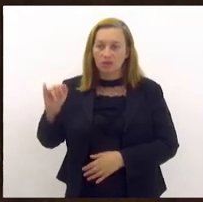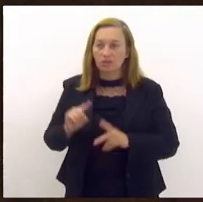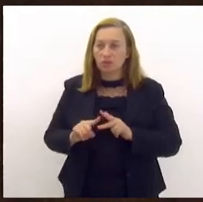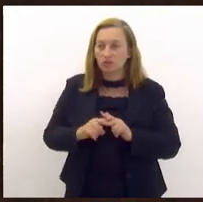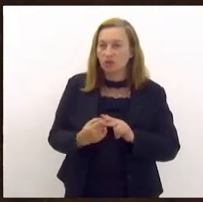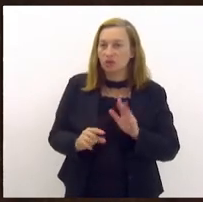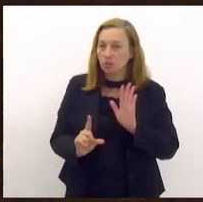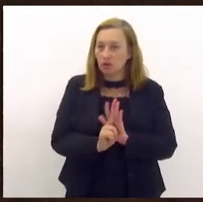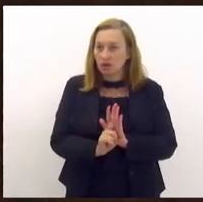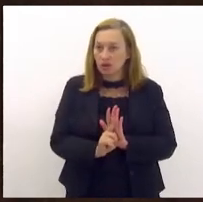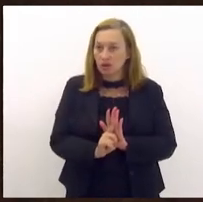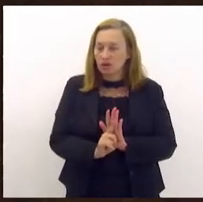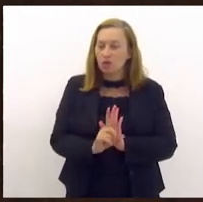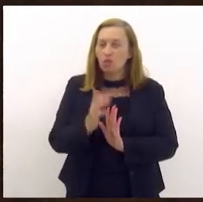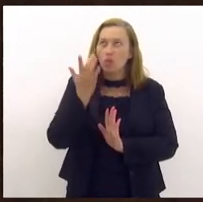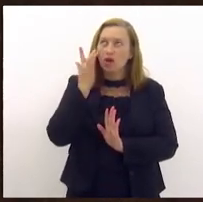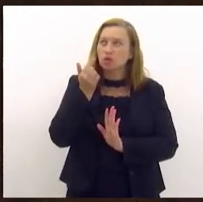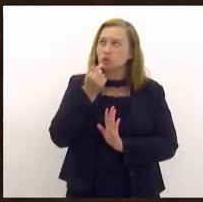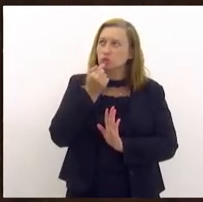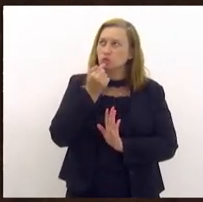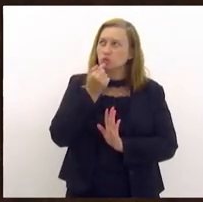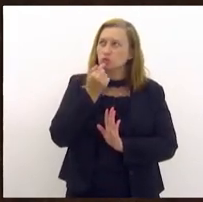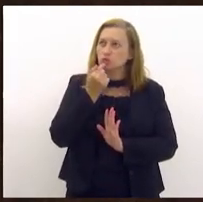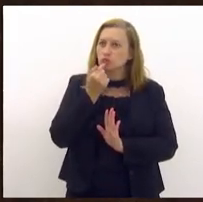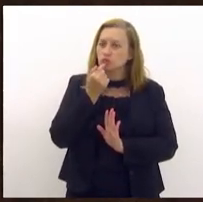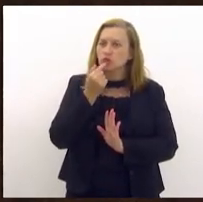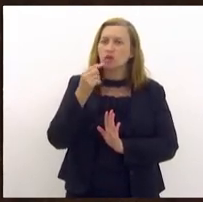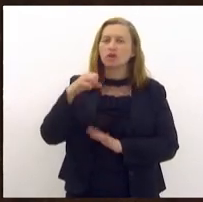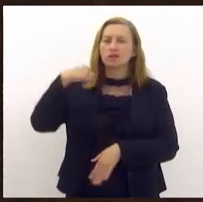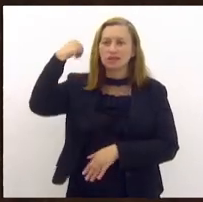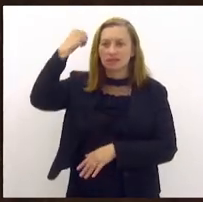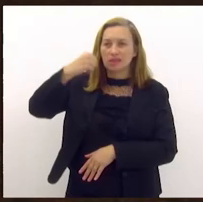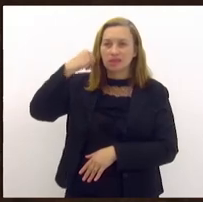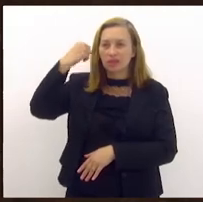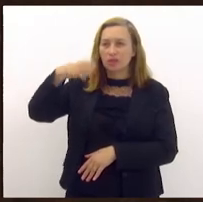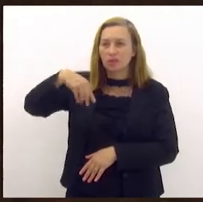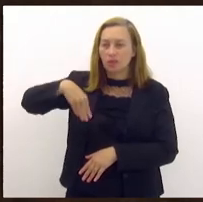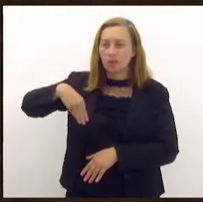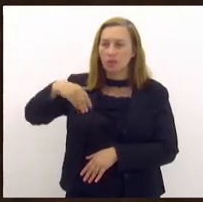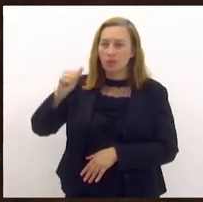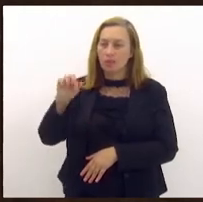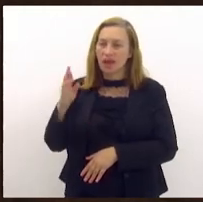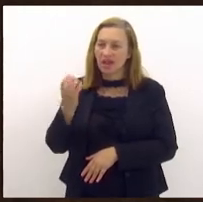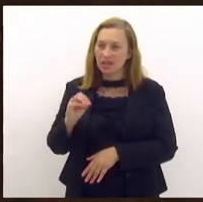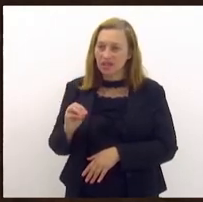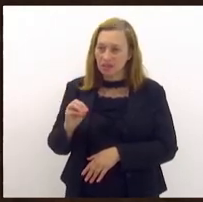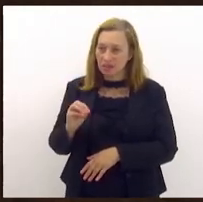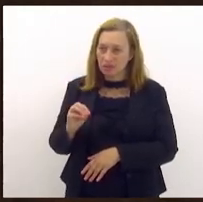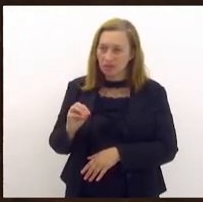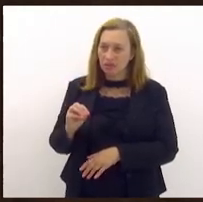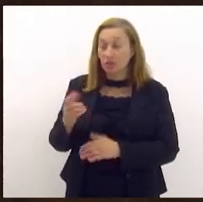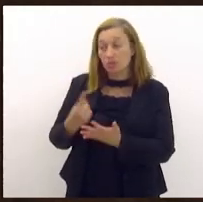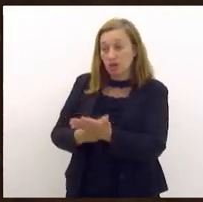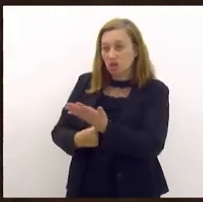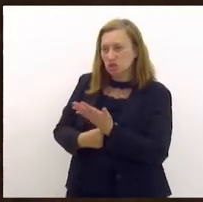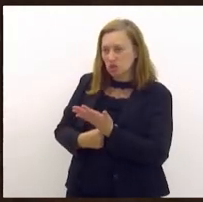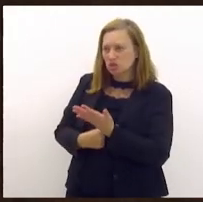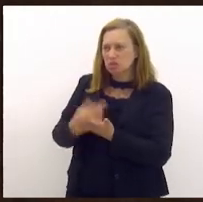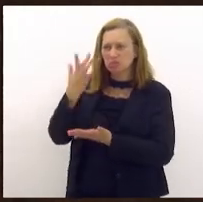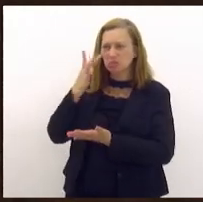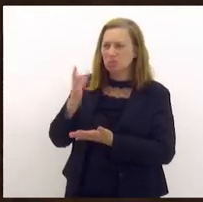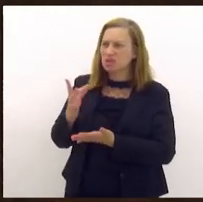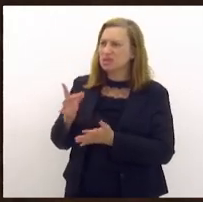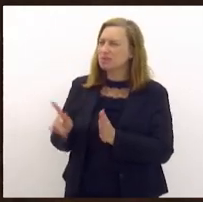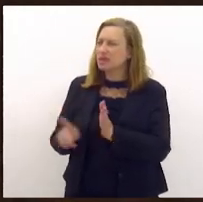lei, que, se não me engano, o senador Marquinho me ajuda aqui, essa lei original de 21, não sei se é do André Siciliano